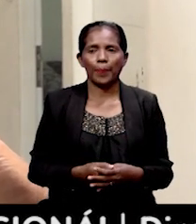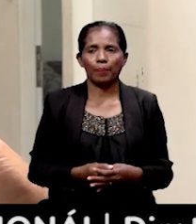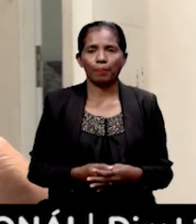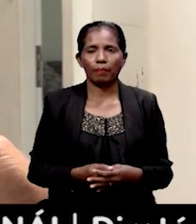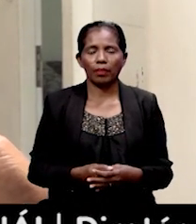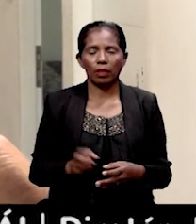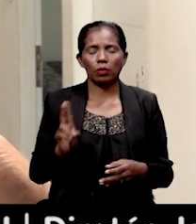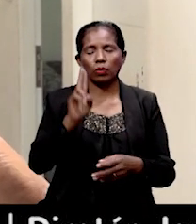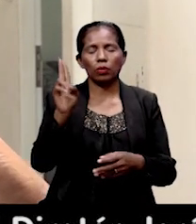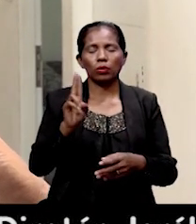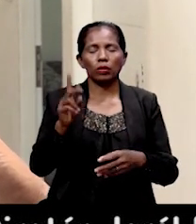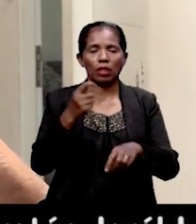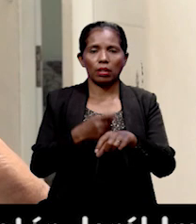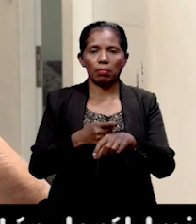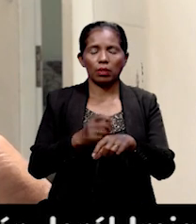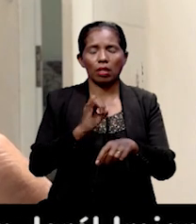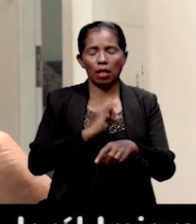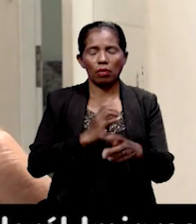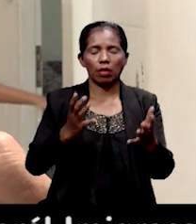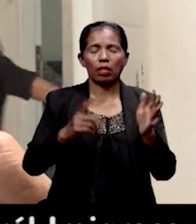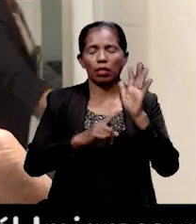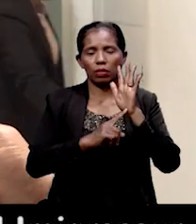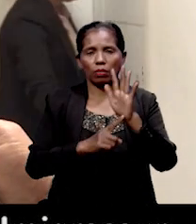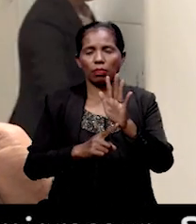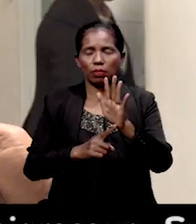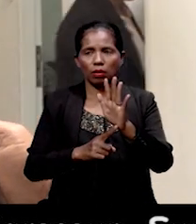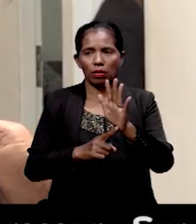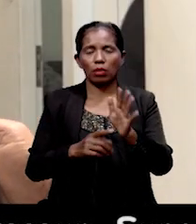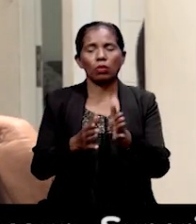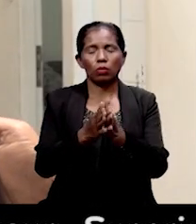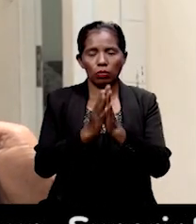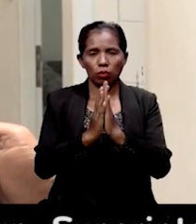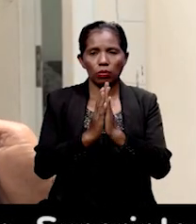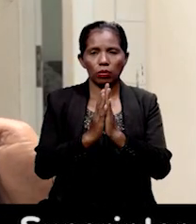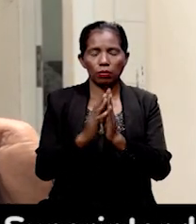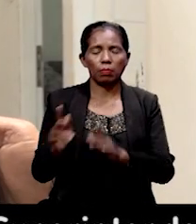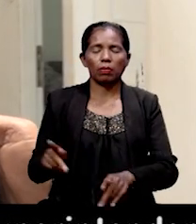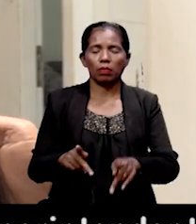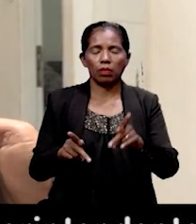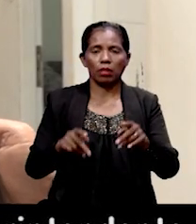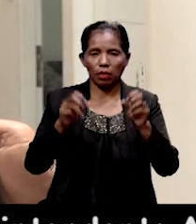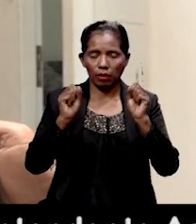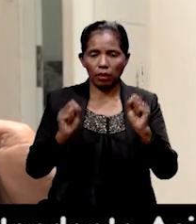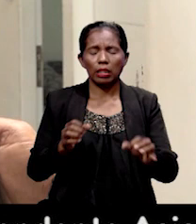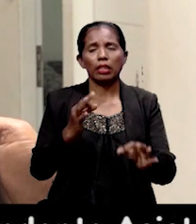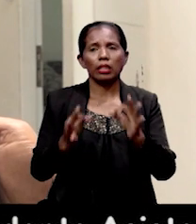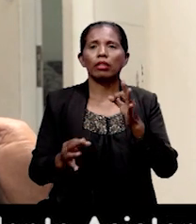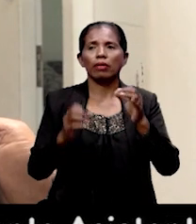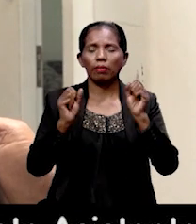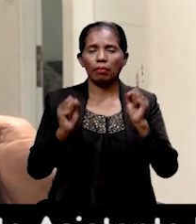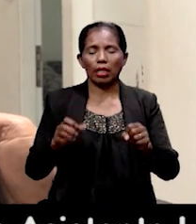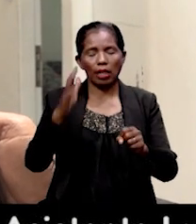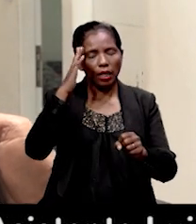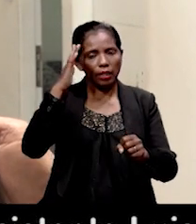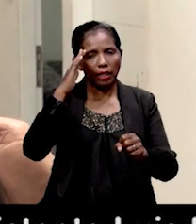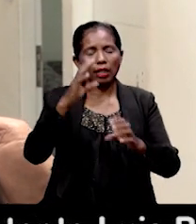usa oportunidade ao cara público na fatin, pública na fatin ba usa apoio ba público nia, para vele cari detecta